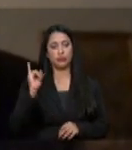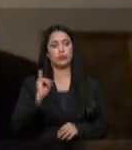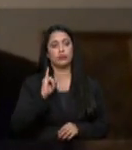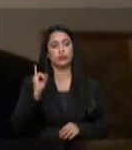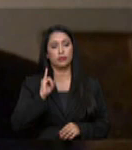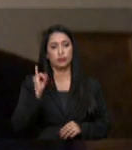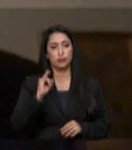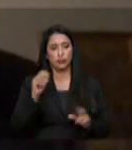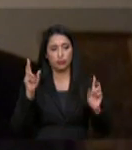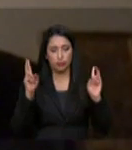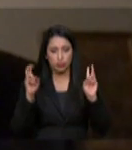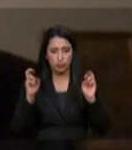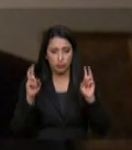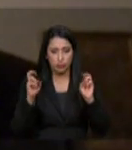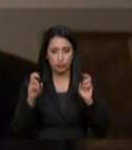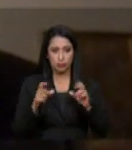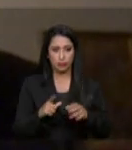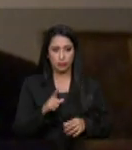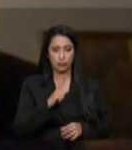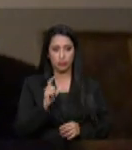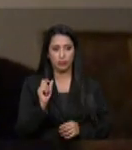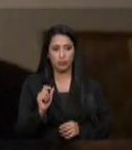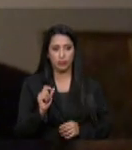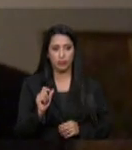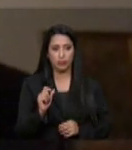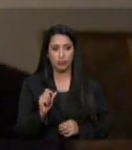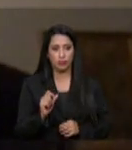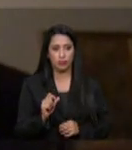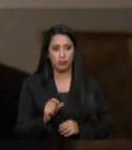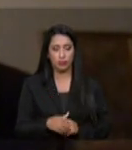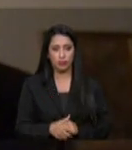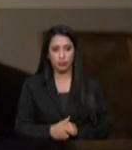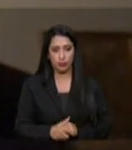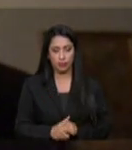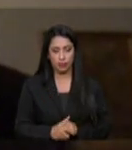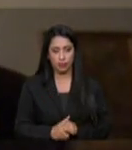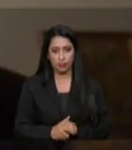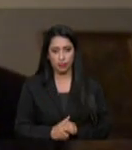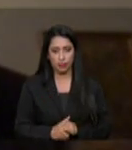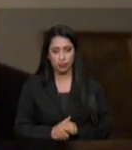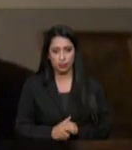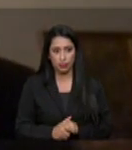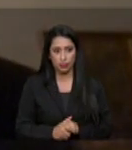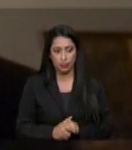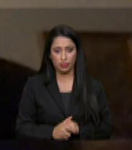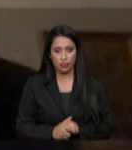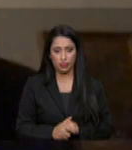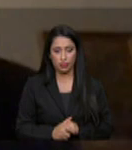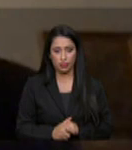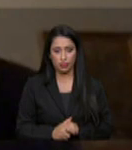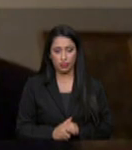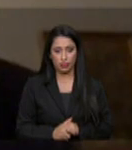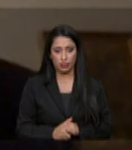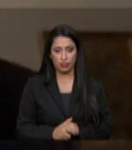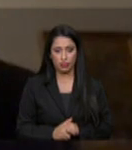guarda aconselha relação como fato de embora tratares de crimes similares